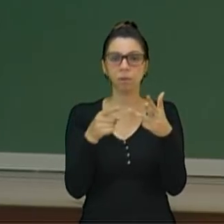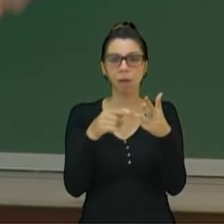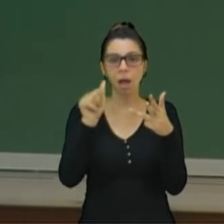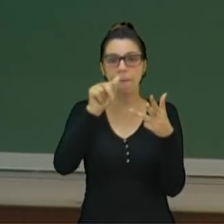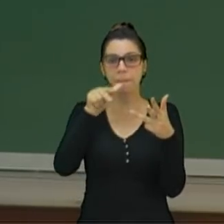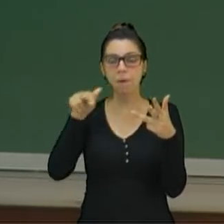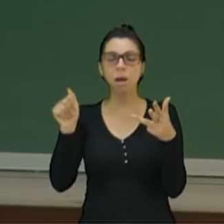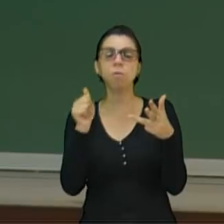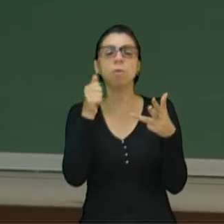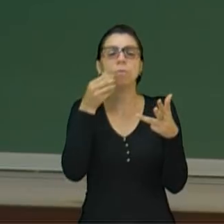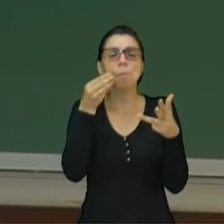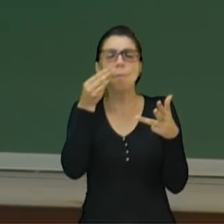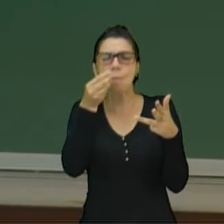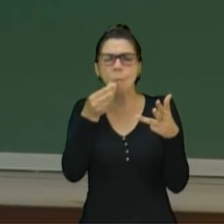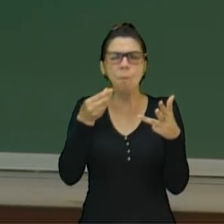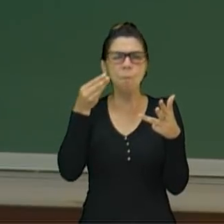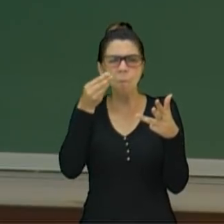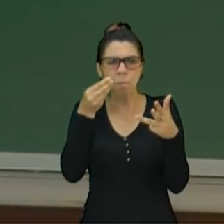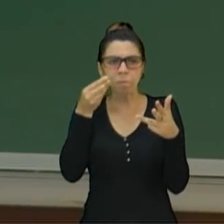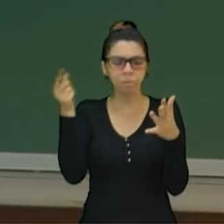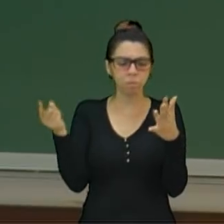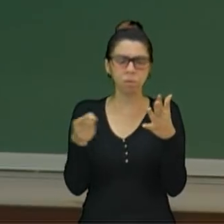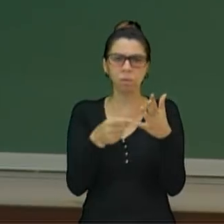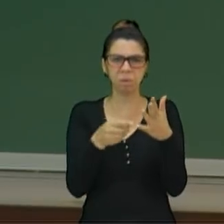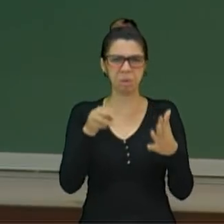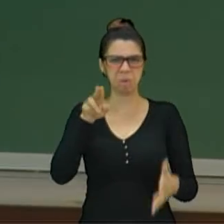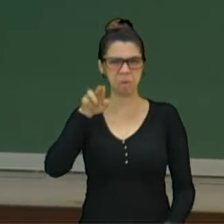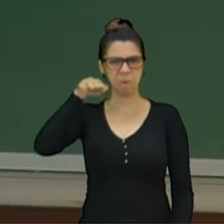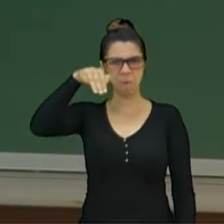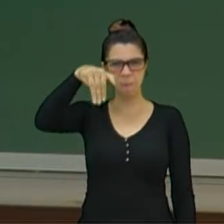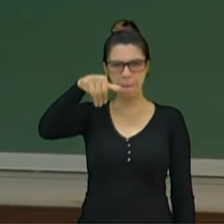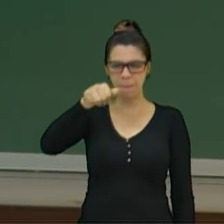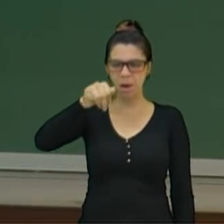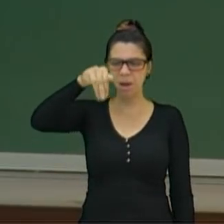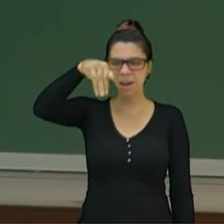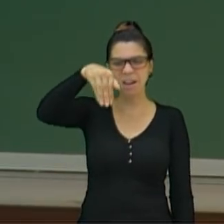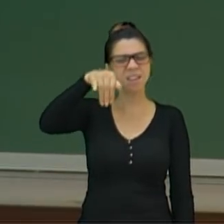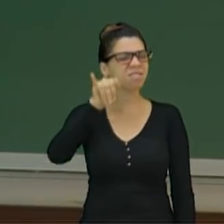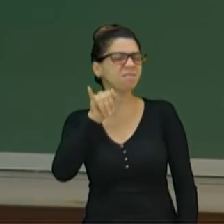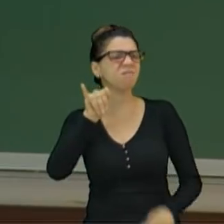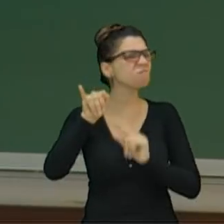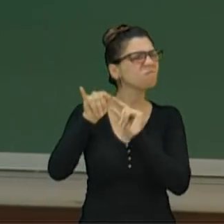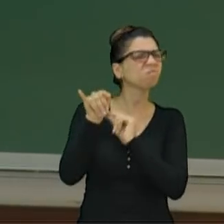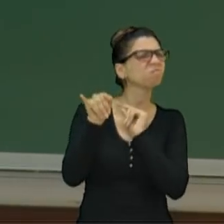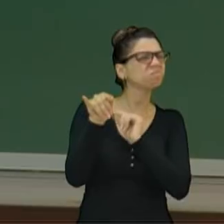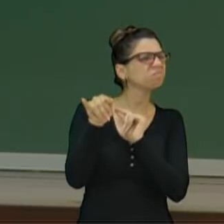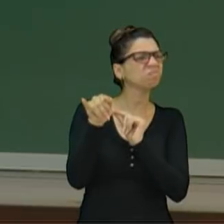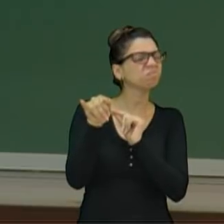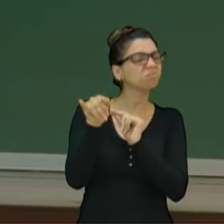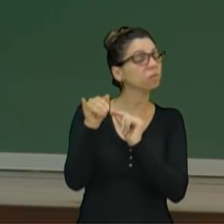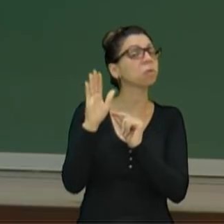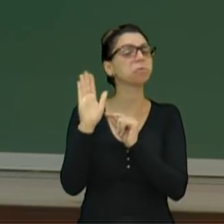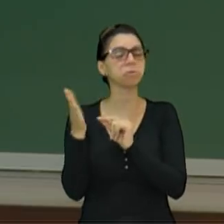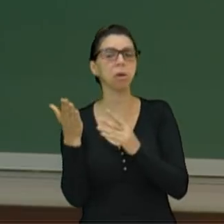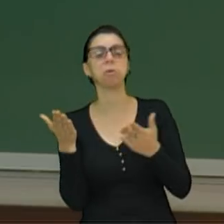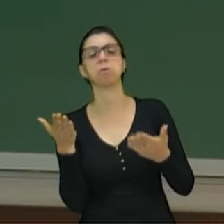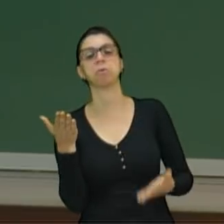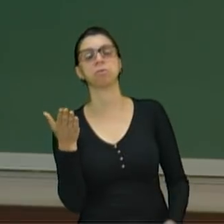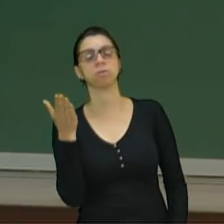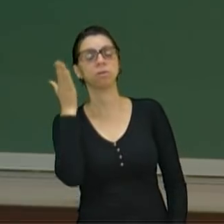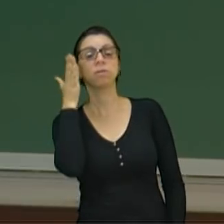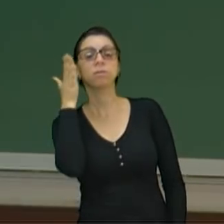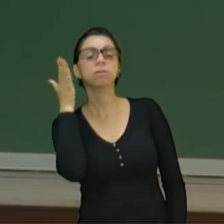E quinto, umami. Umami, Fabiano, eu nunca vi falar isso na minha vida. Eu já vi que tem coisas doces, azedas,